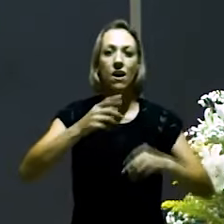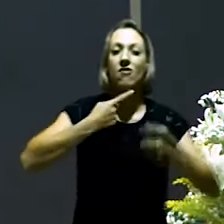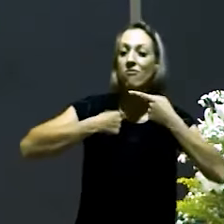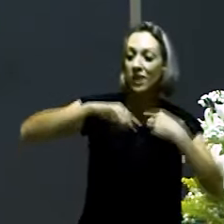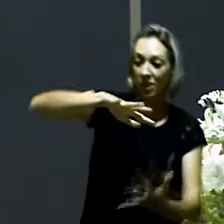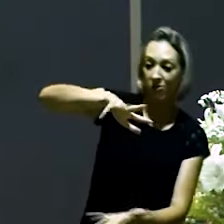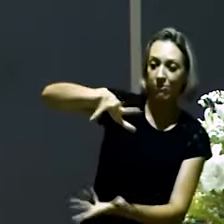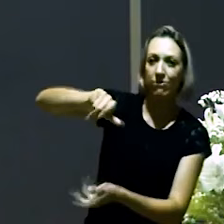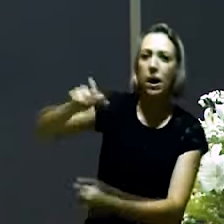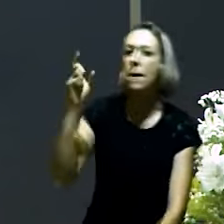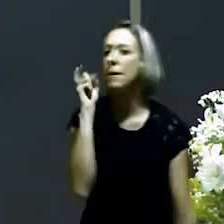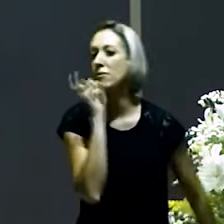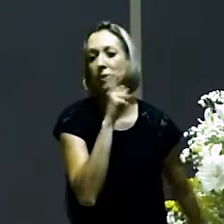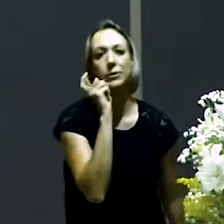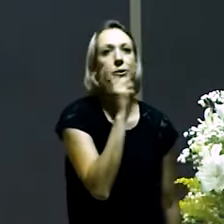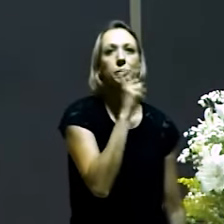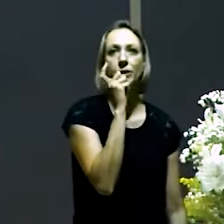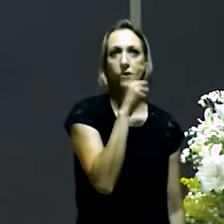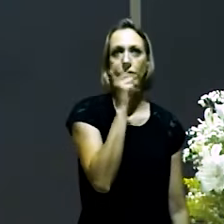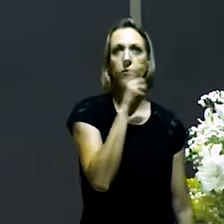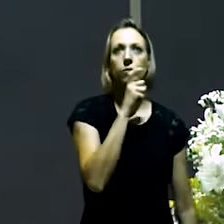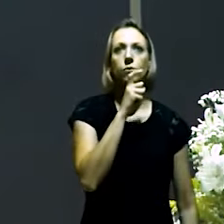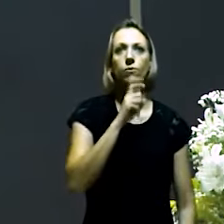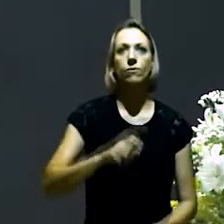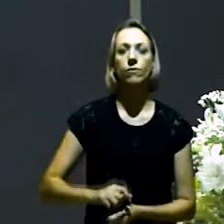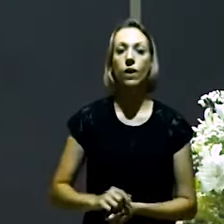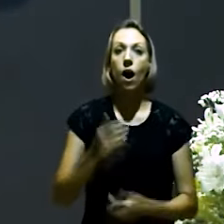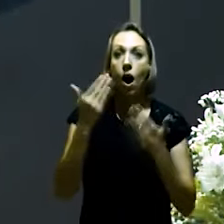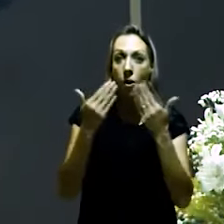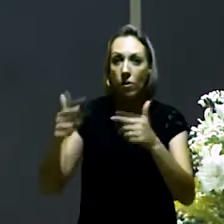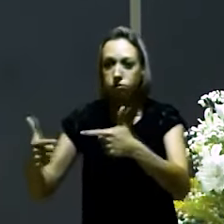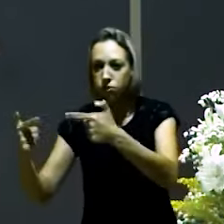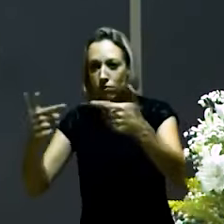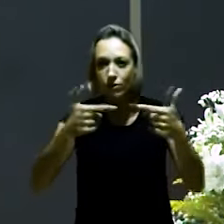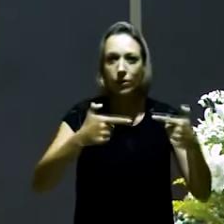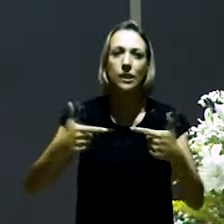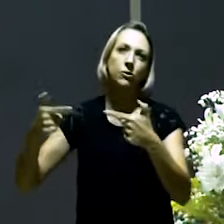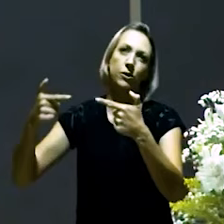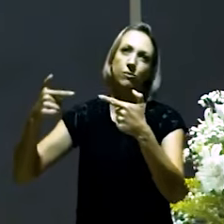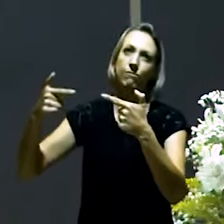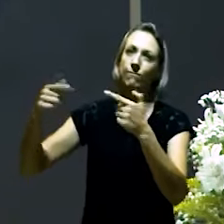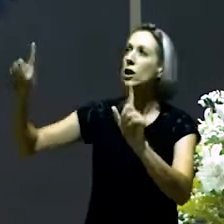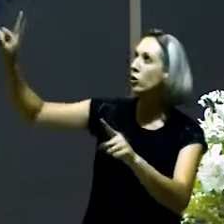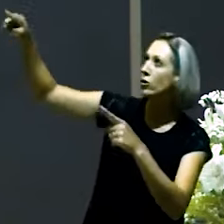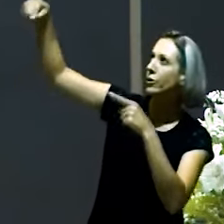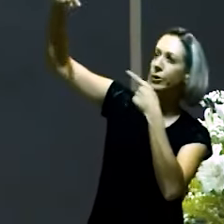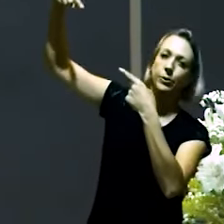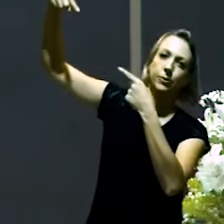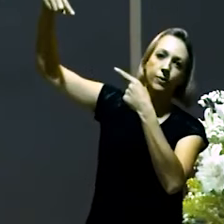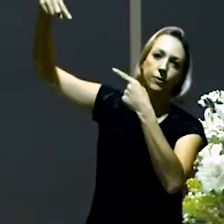mentira, como um despojo de guerra sendo apresentado, como um